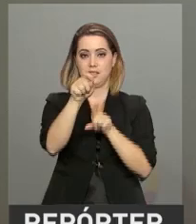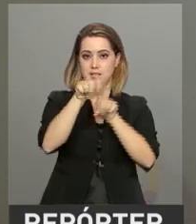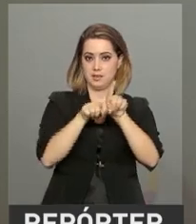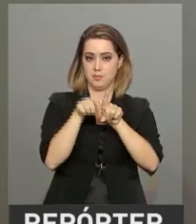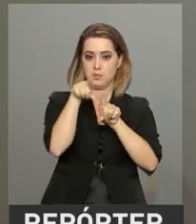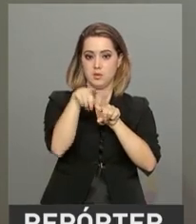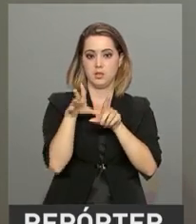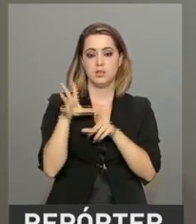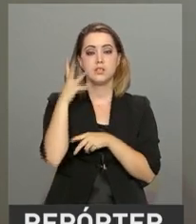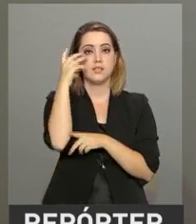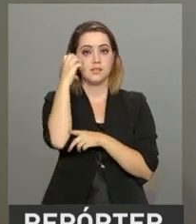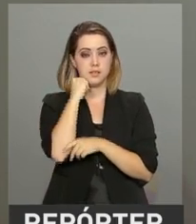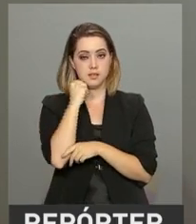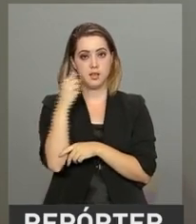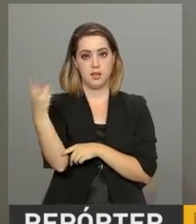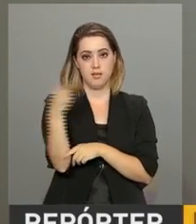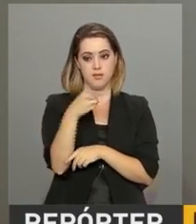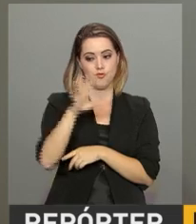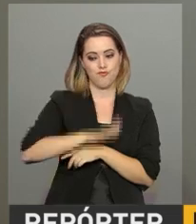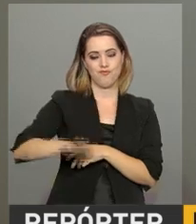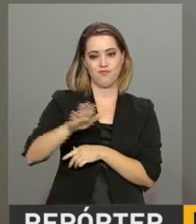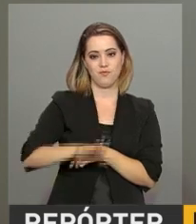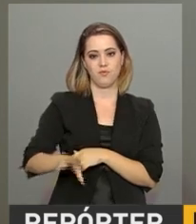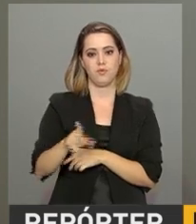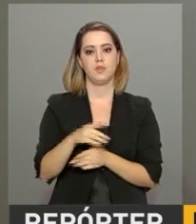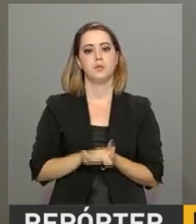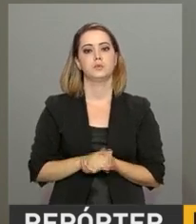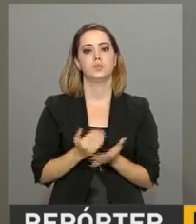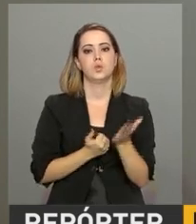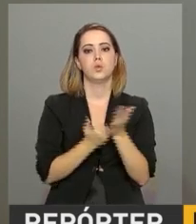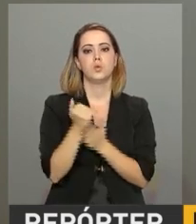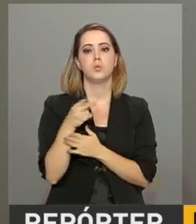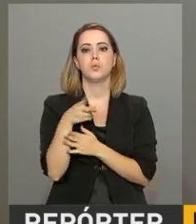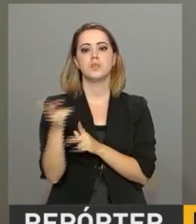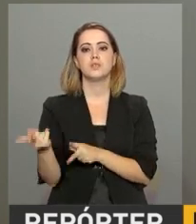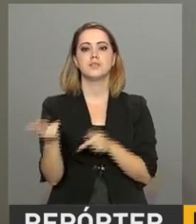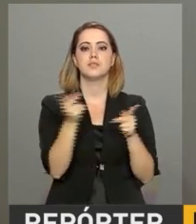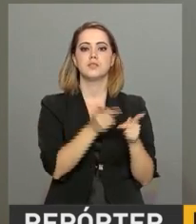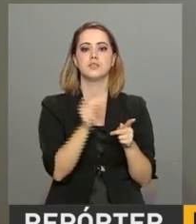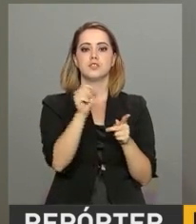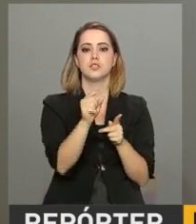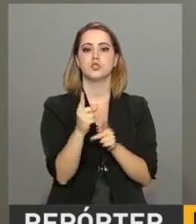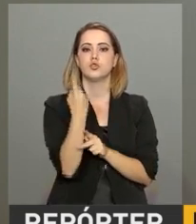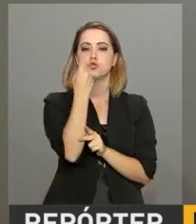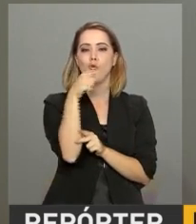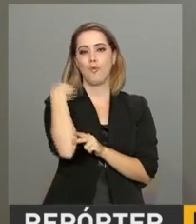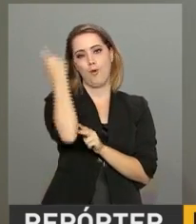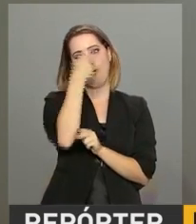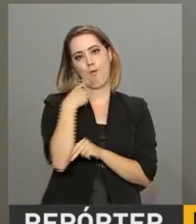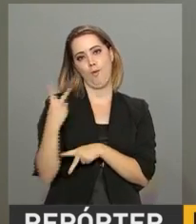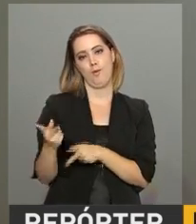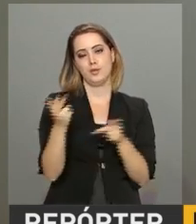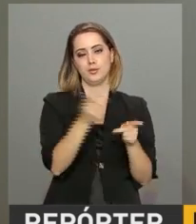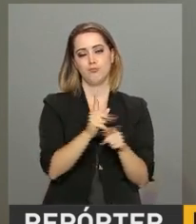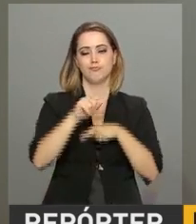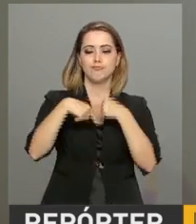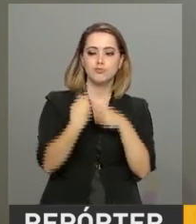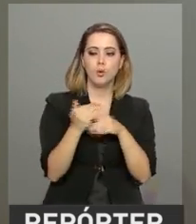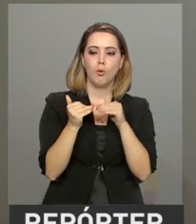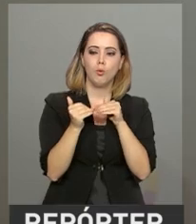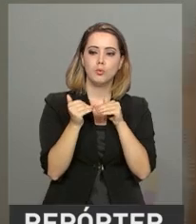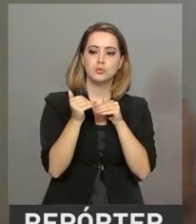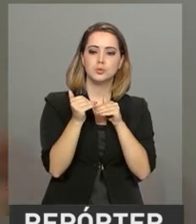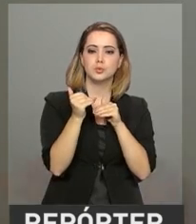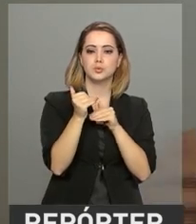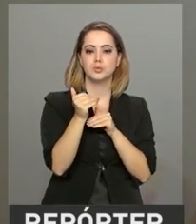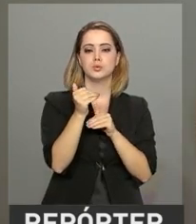irmãos no começo a gente visitava todo dia por uma hora foi ampliando um pouquinho esse horário levando PR e